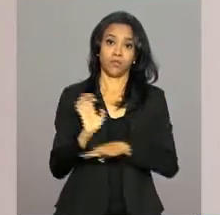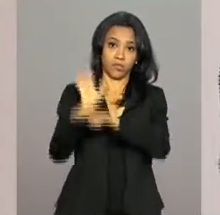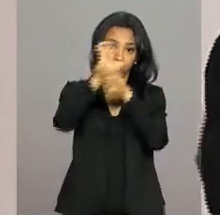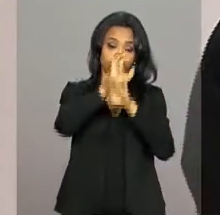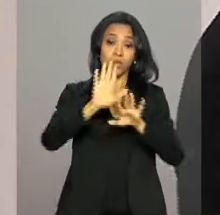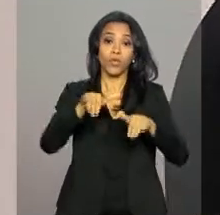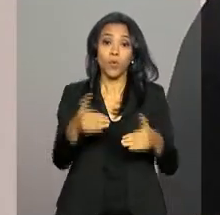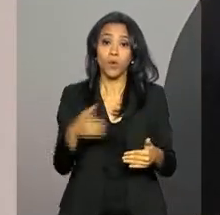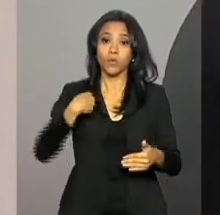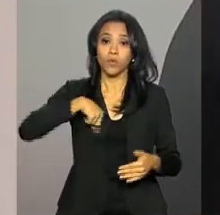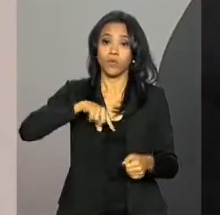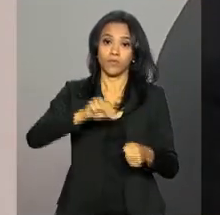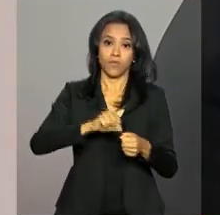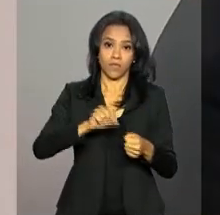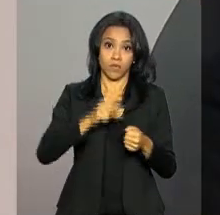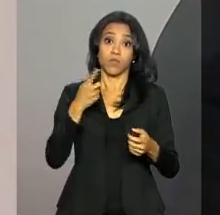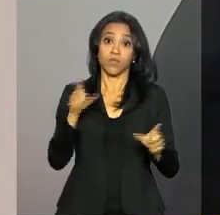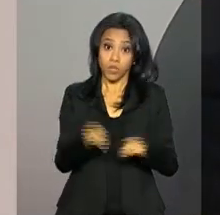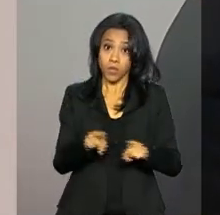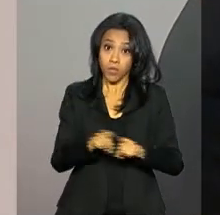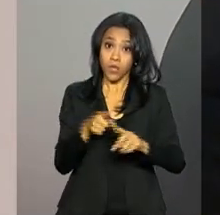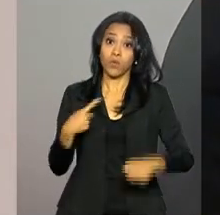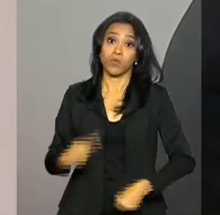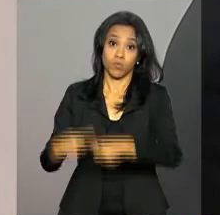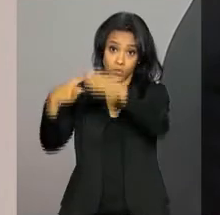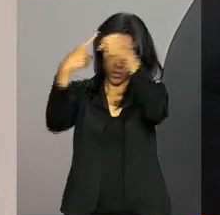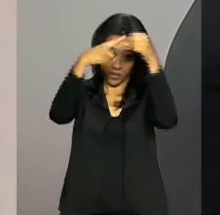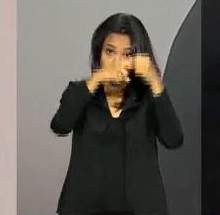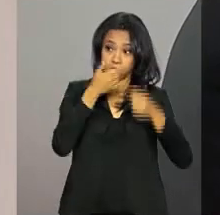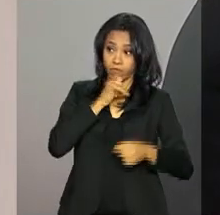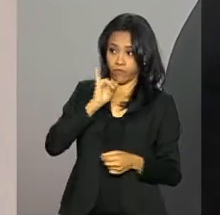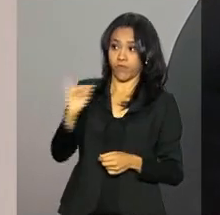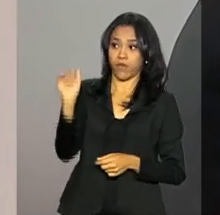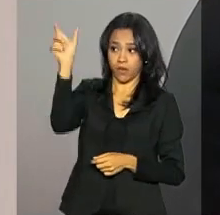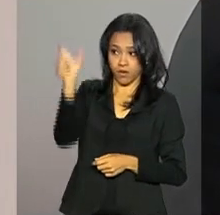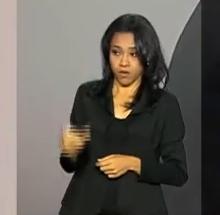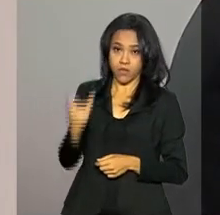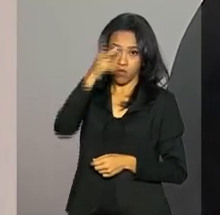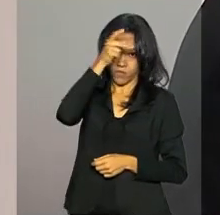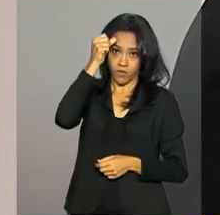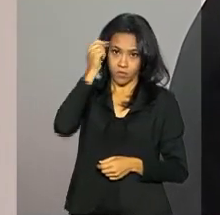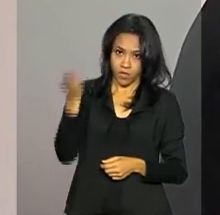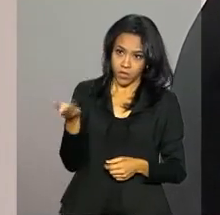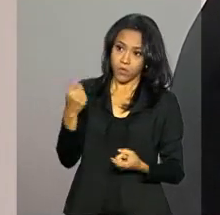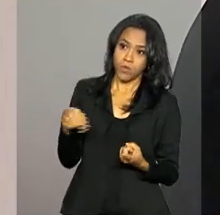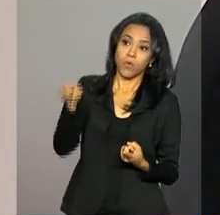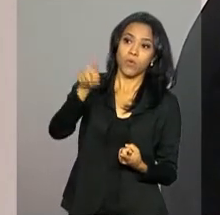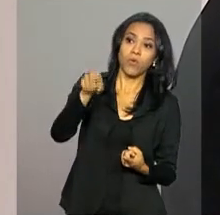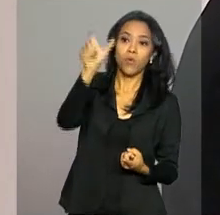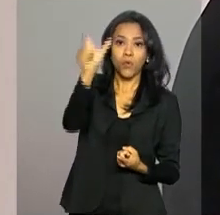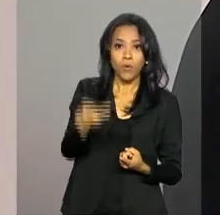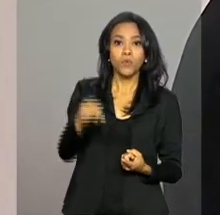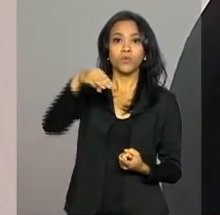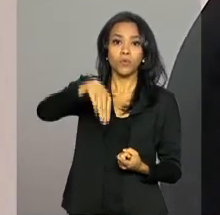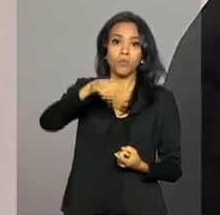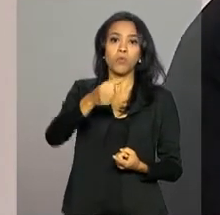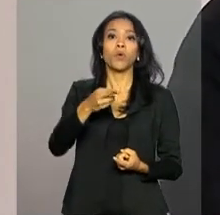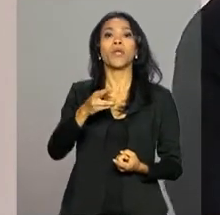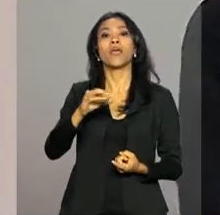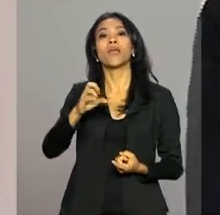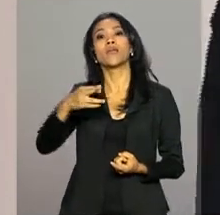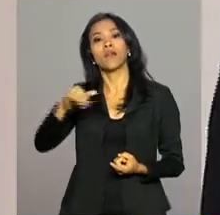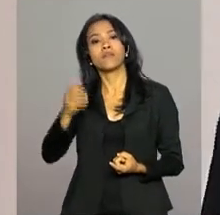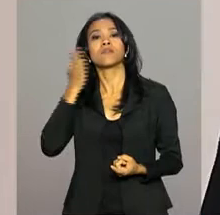fizemos em relação aos municípios fermino à amoreira frente sabe disso nelson souza também quando